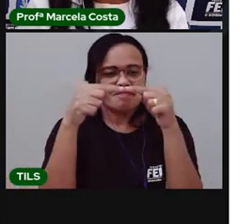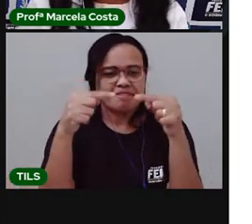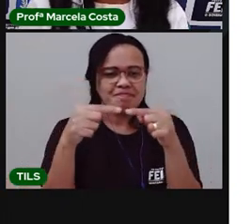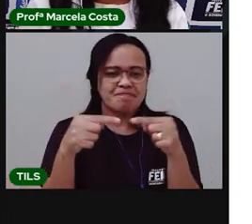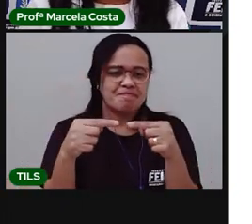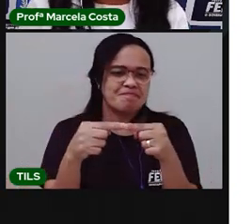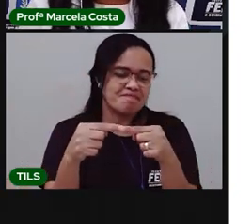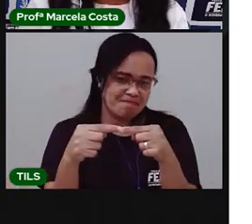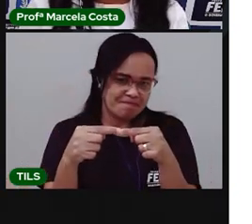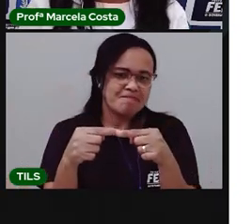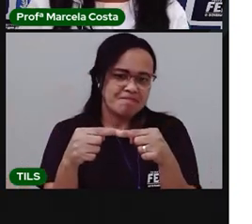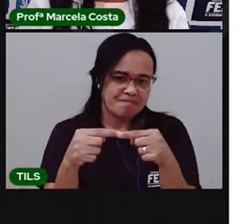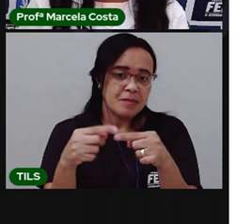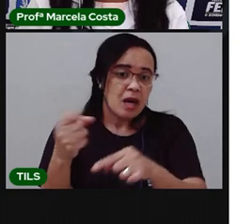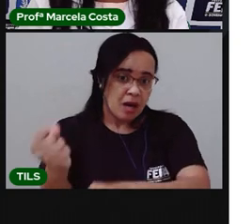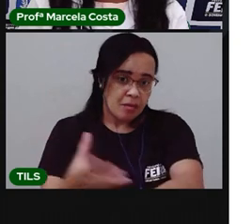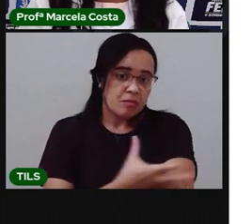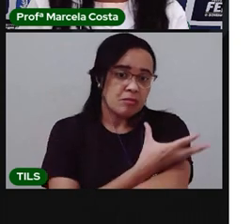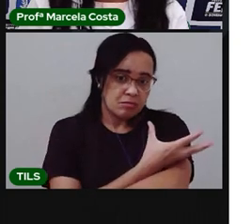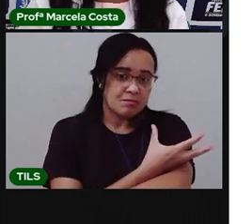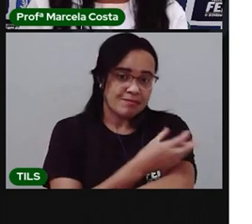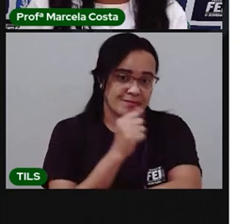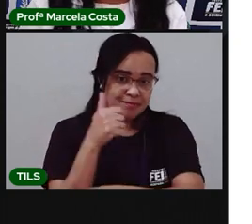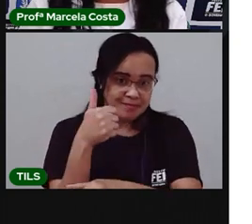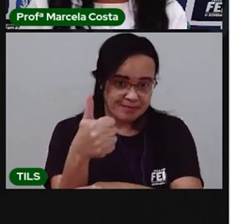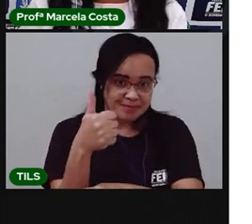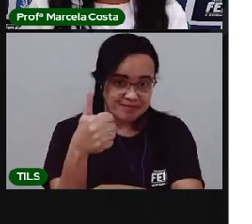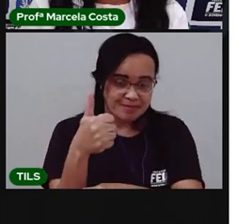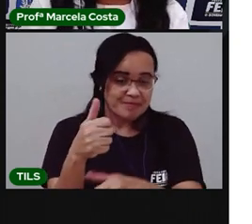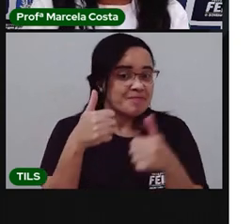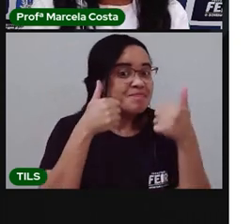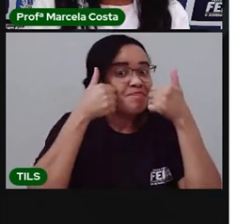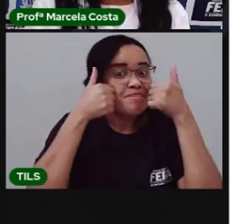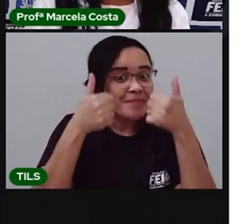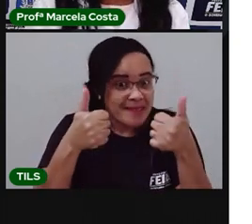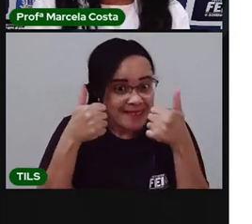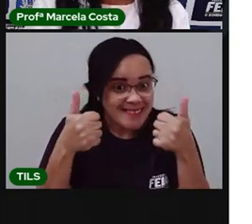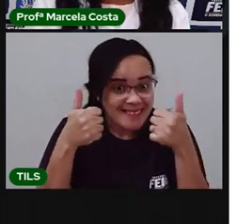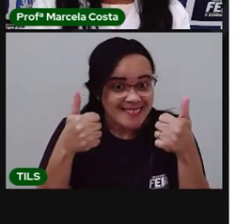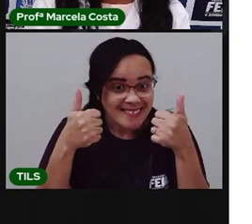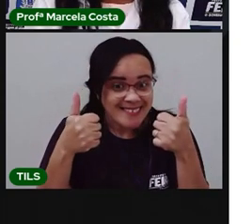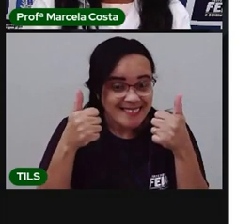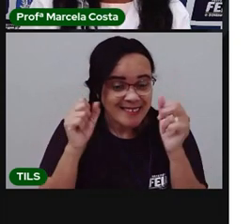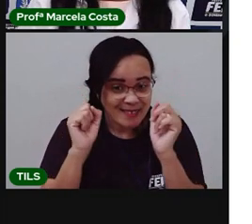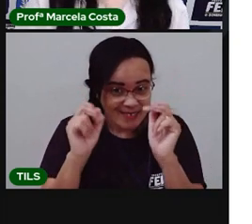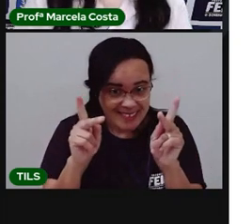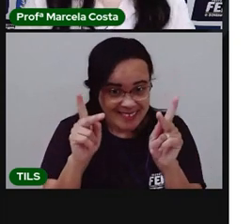para demonstrar essa emoção, tá bom? Capricha!